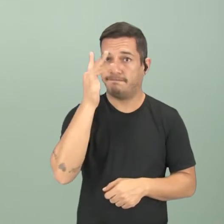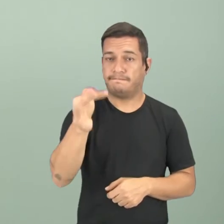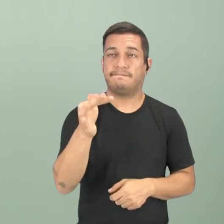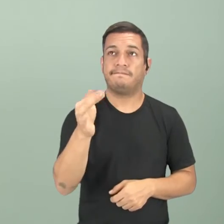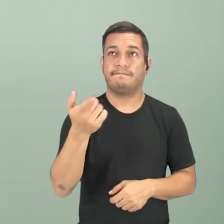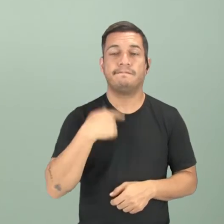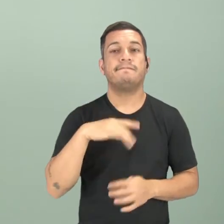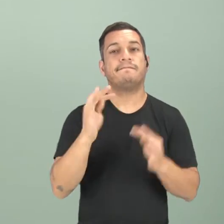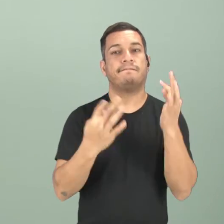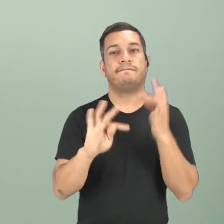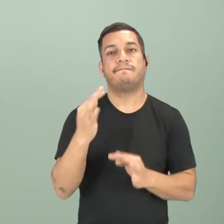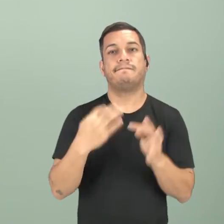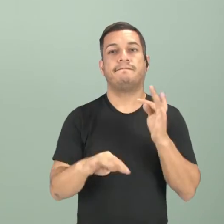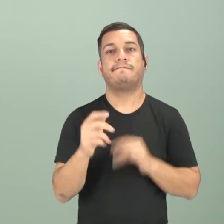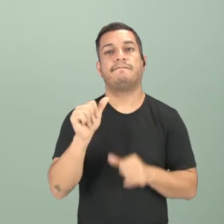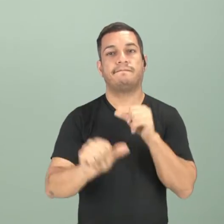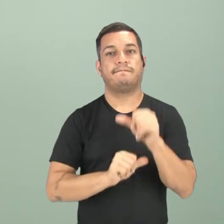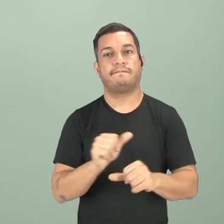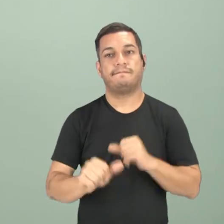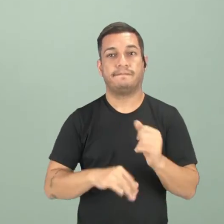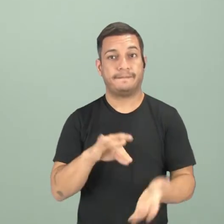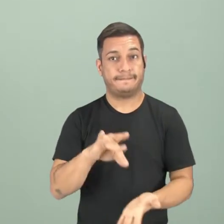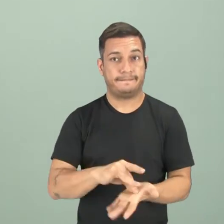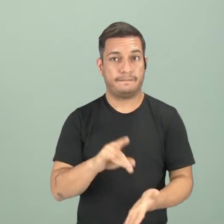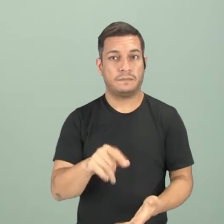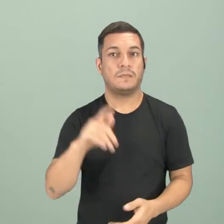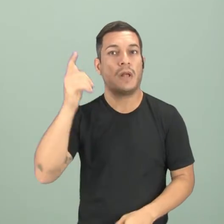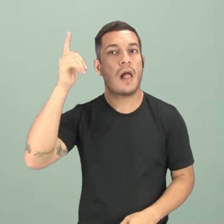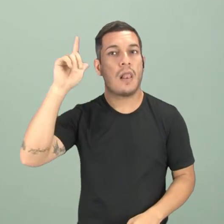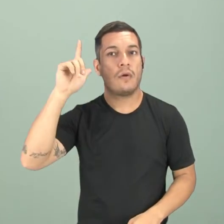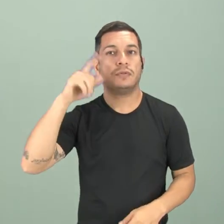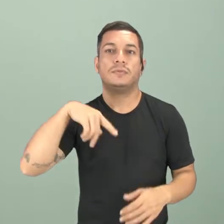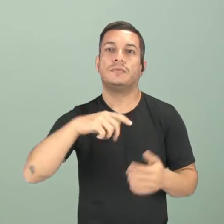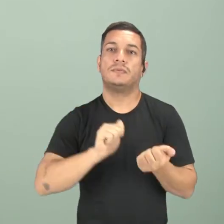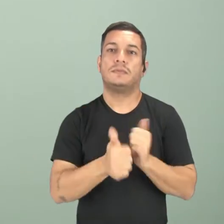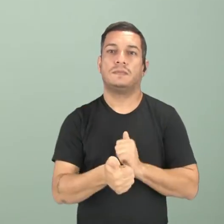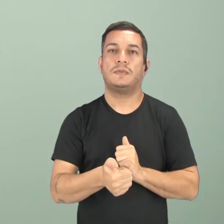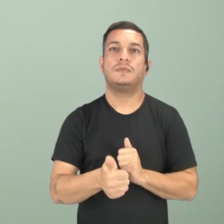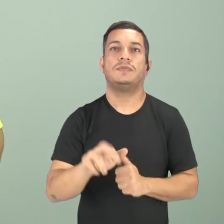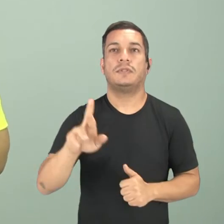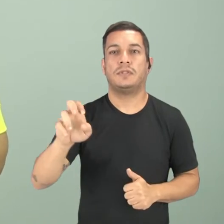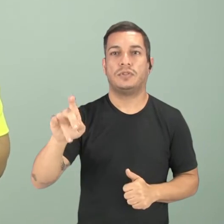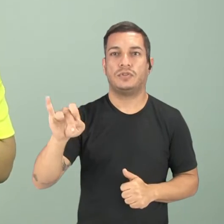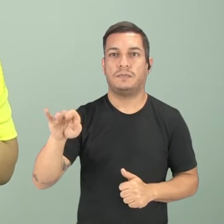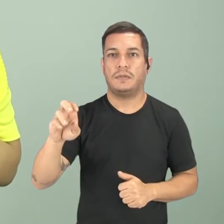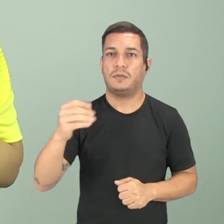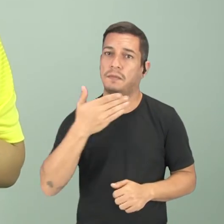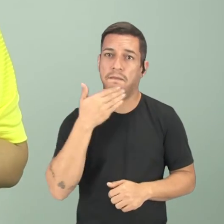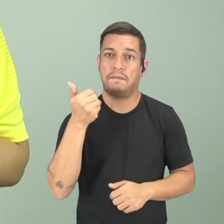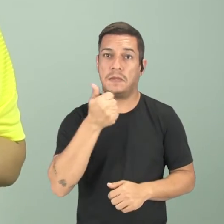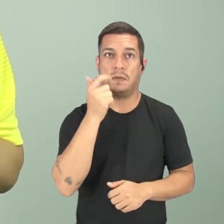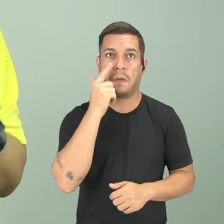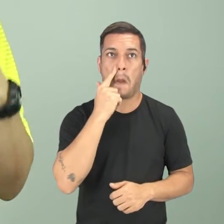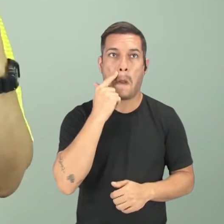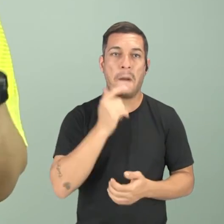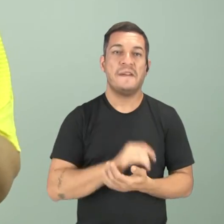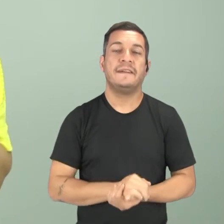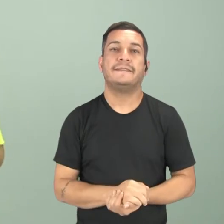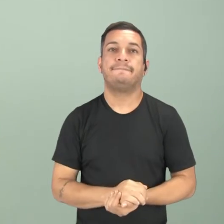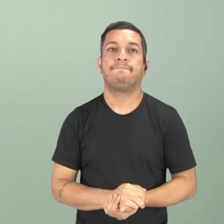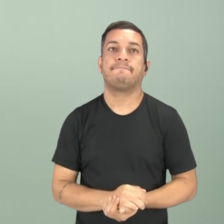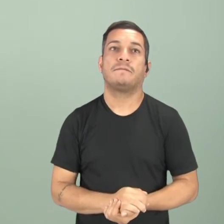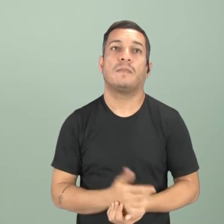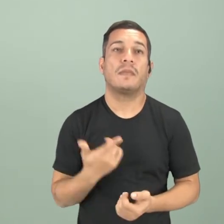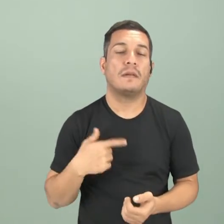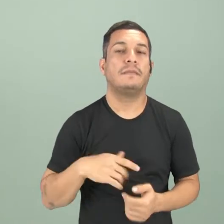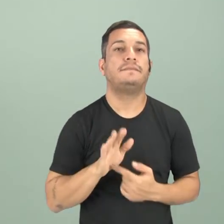É a tecnologia mudando definitivamente a lógica dos esportes de rendimento para melhor. Bom, eu dei